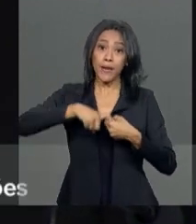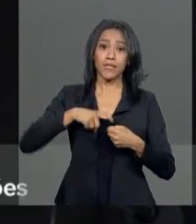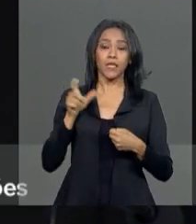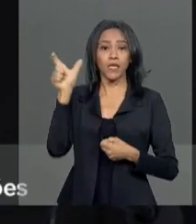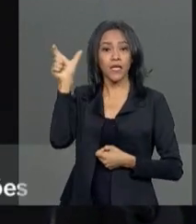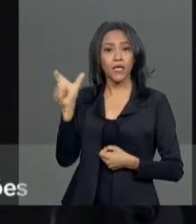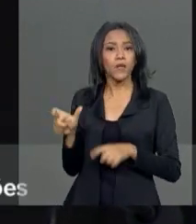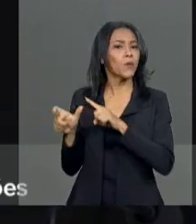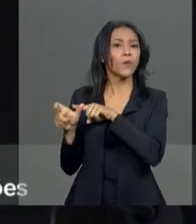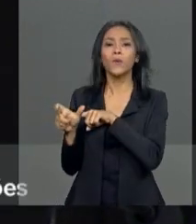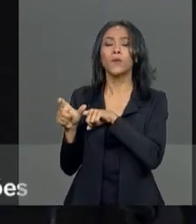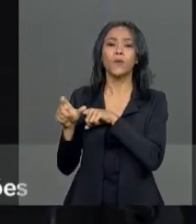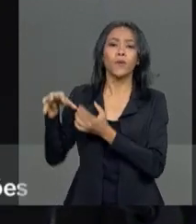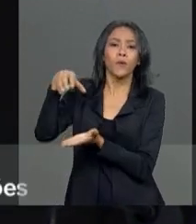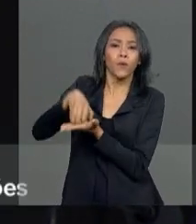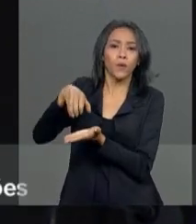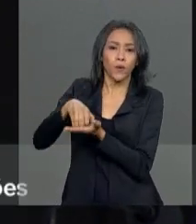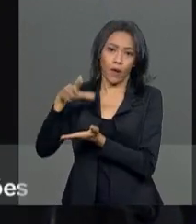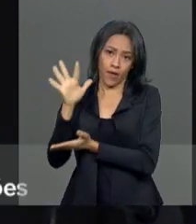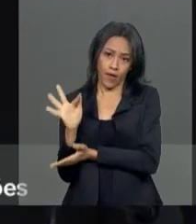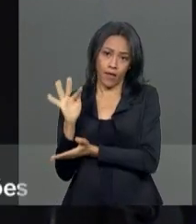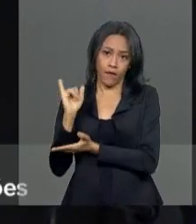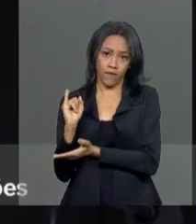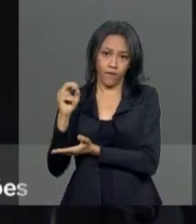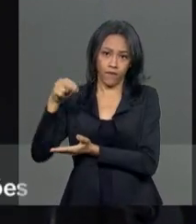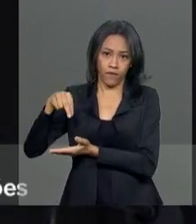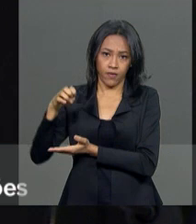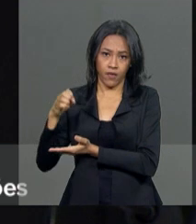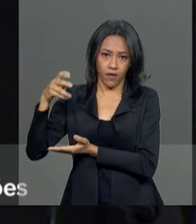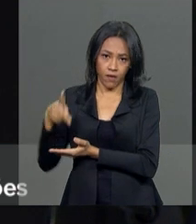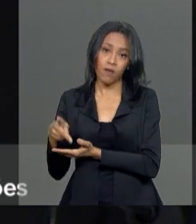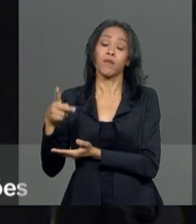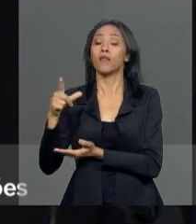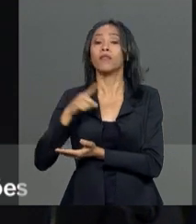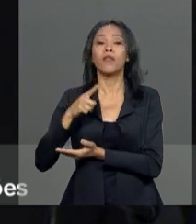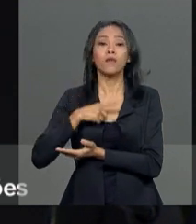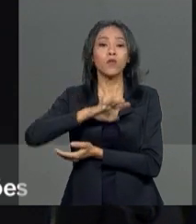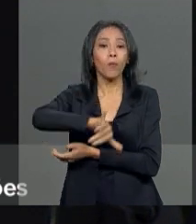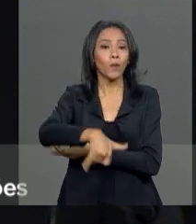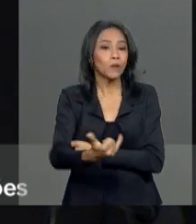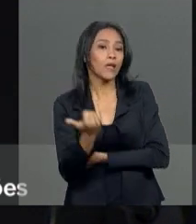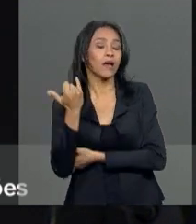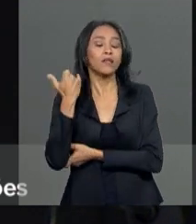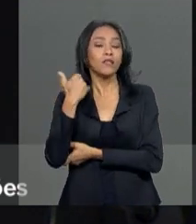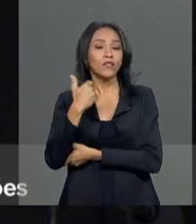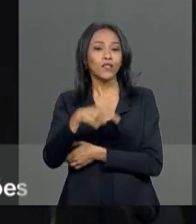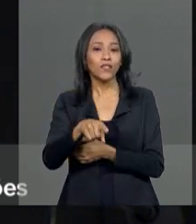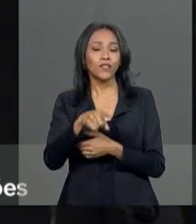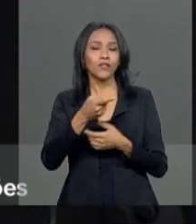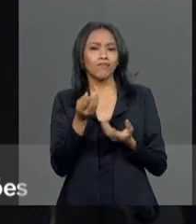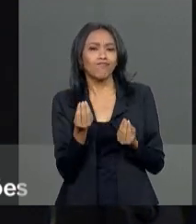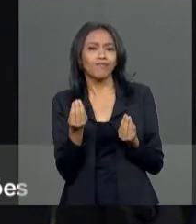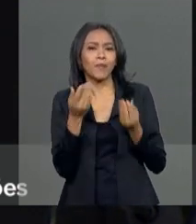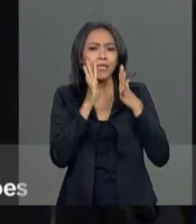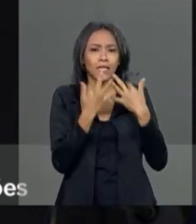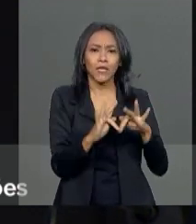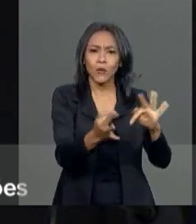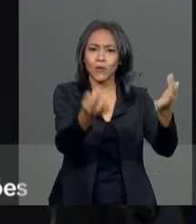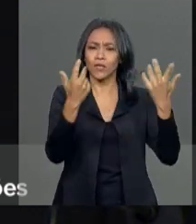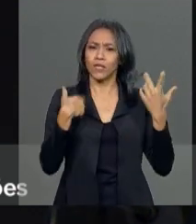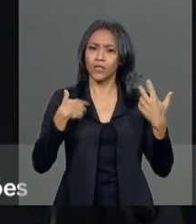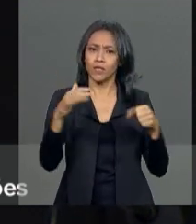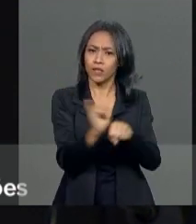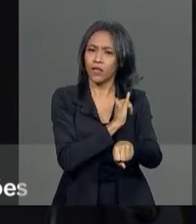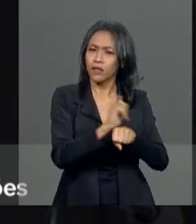nós temos a oportunidade de modernizar as ações e as políticas públicas